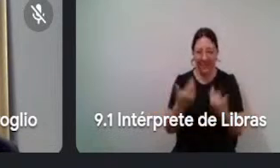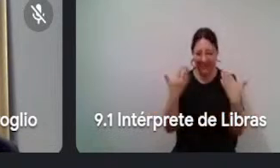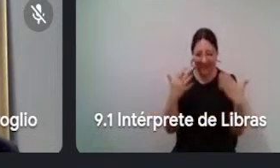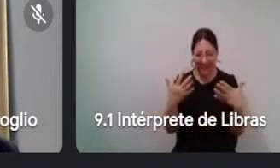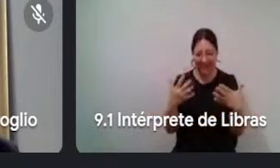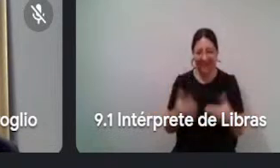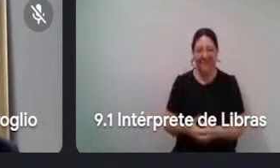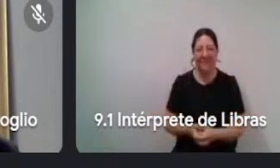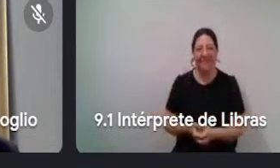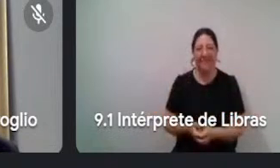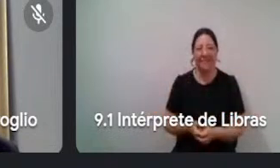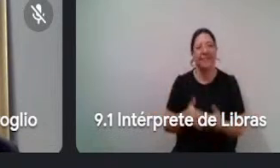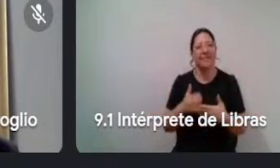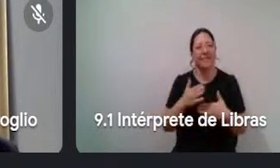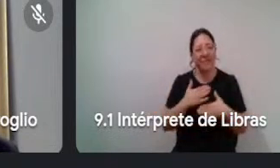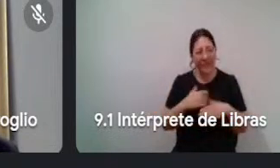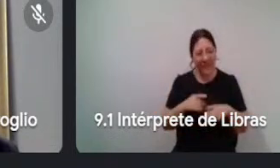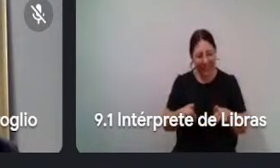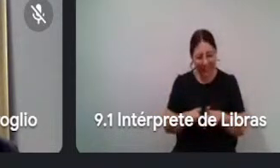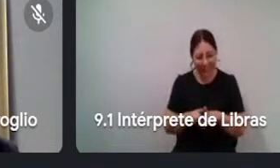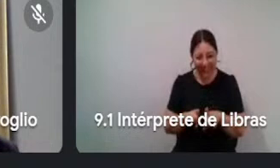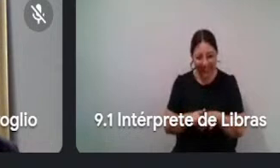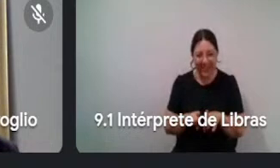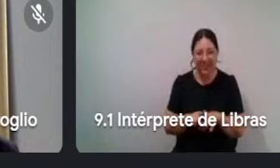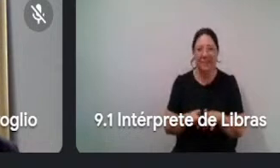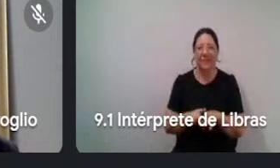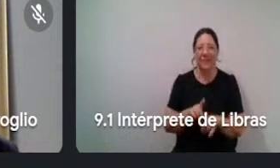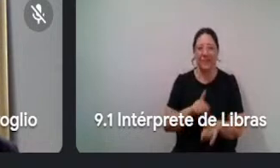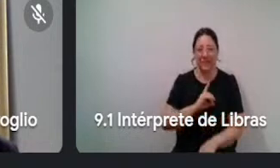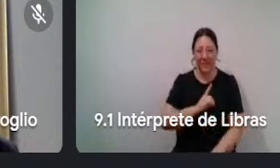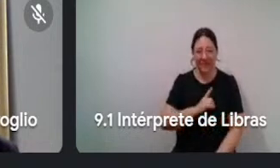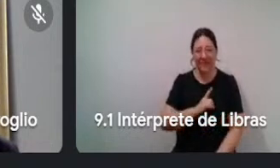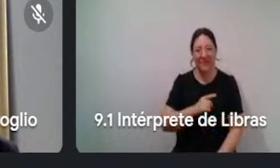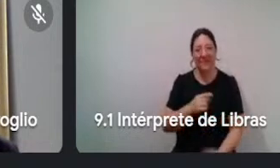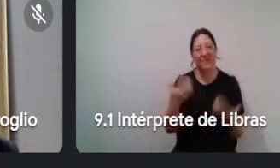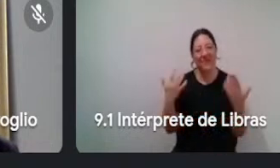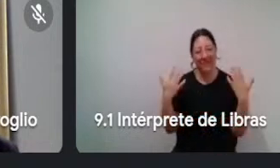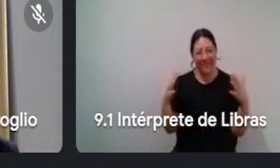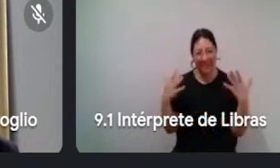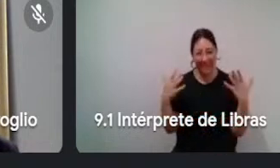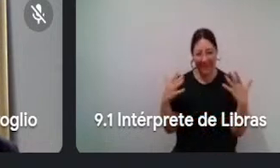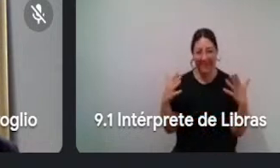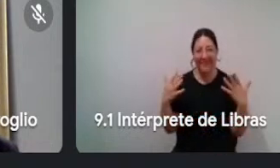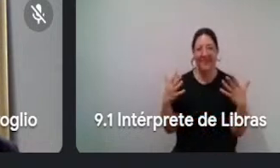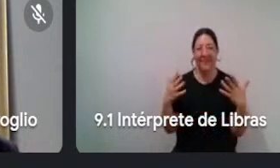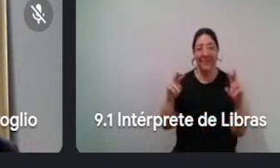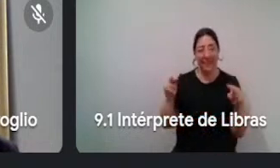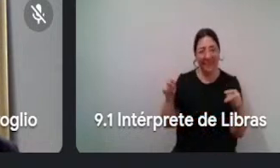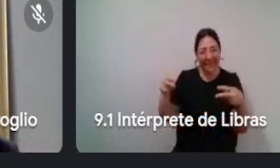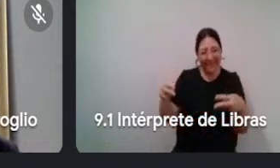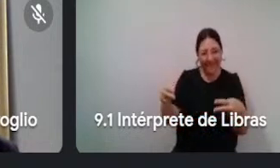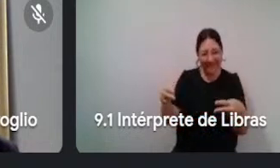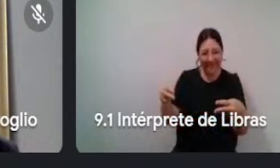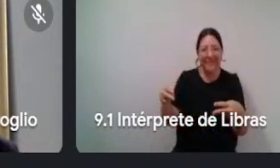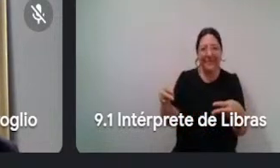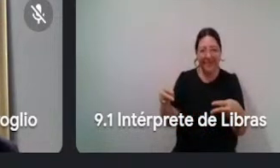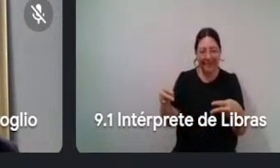Da minha parte também, desembargador, apresento os meus parabéns, meu reconhecimento. E